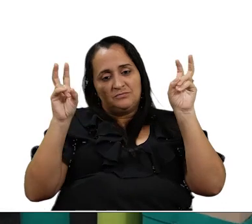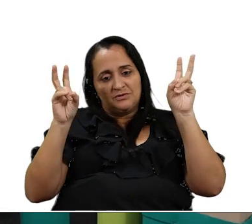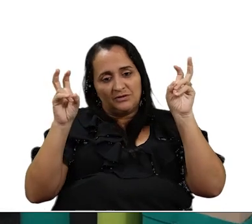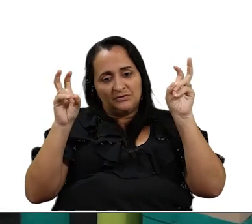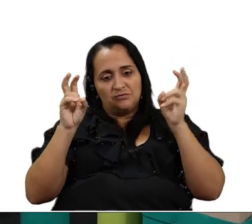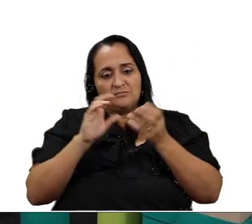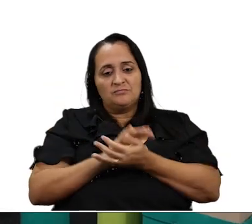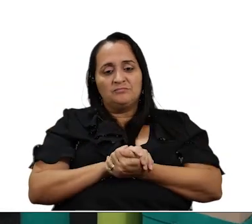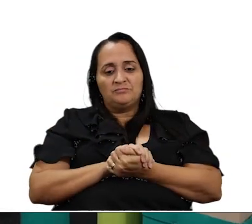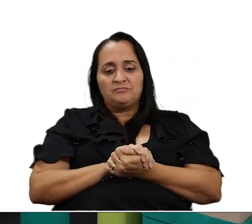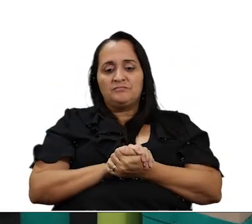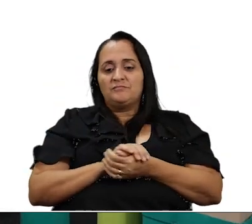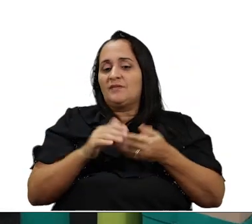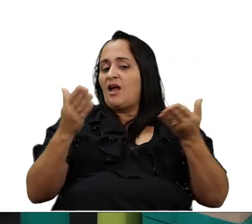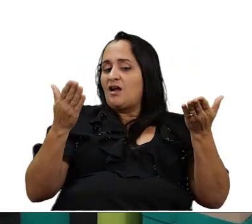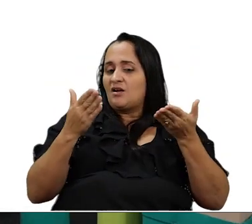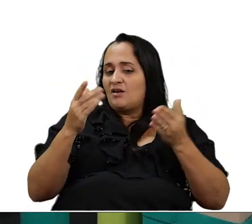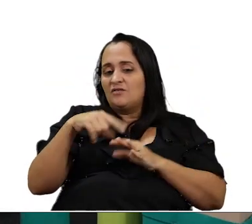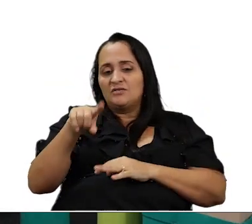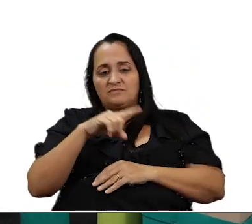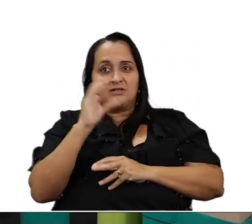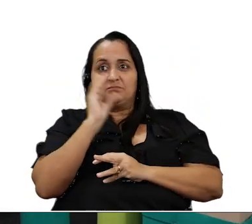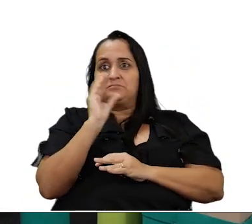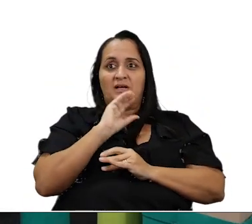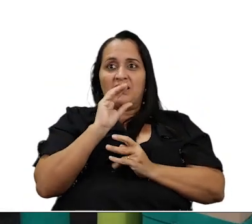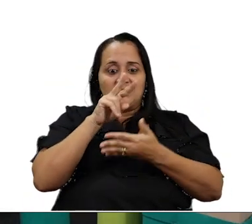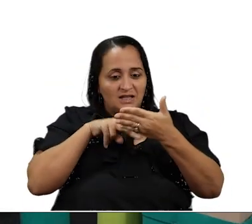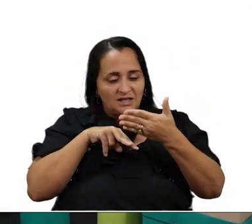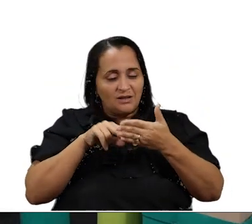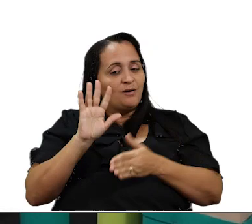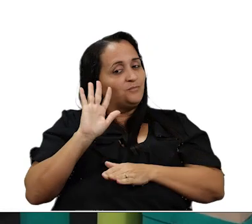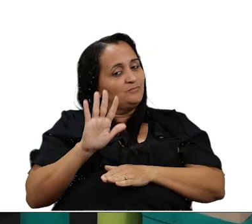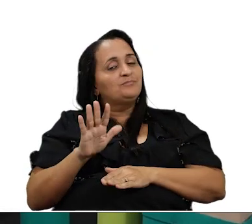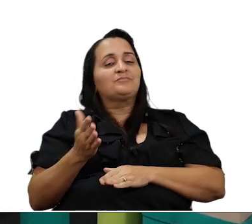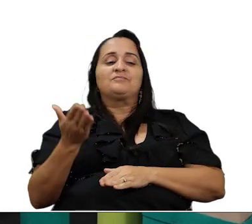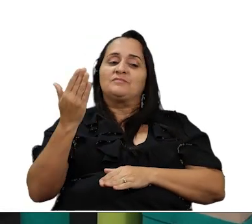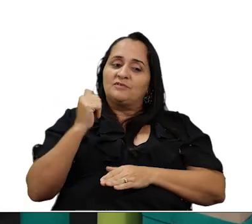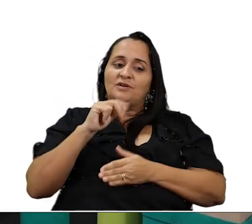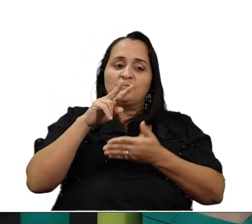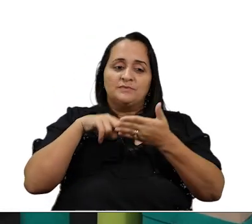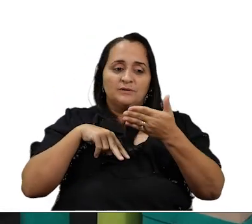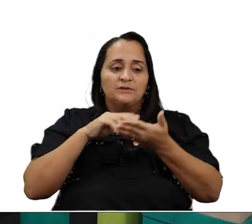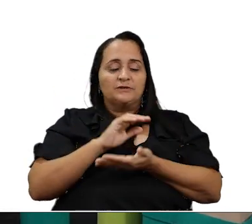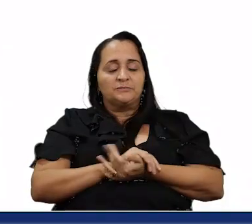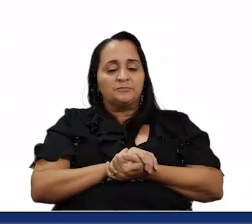agora para os apressadinhos e apressadinhas de plantão, vamos partir para a leitura do texto, tá